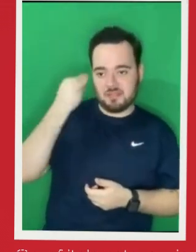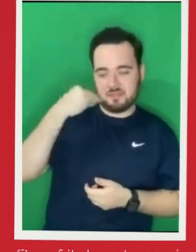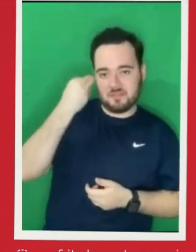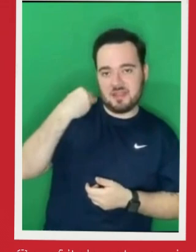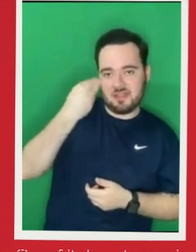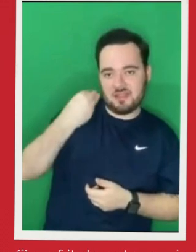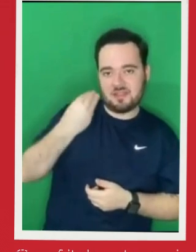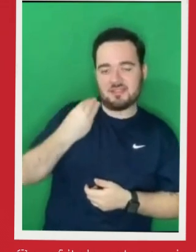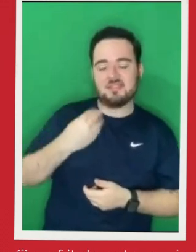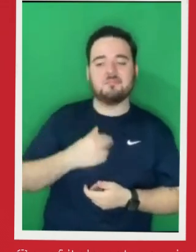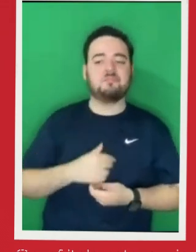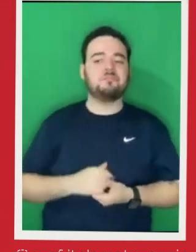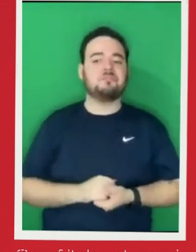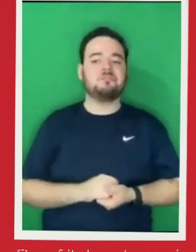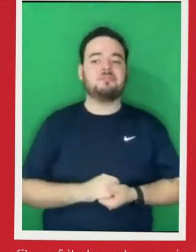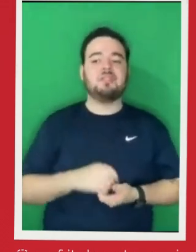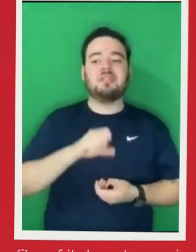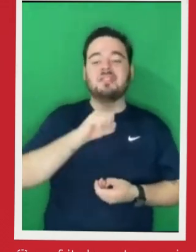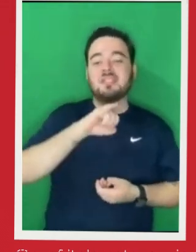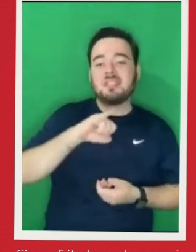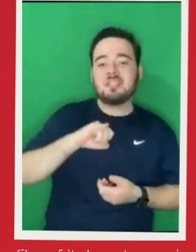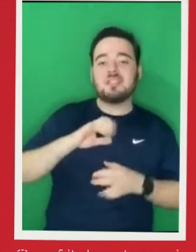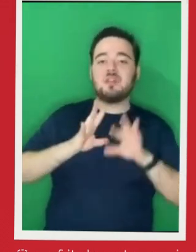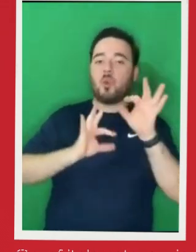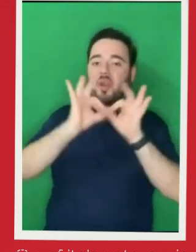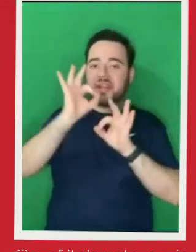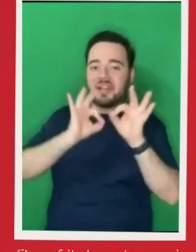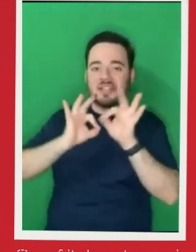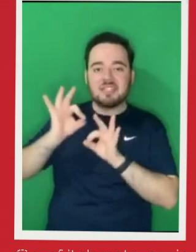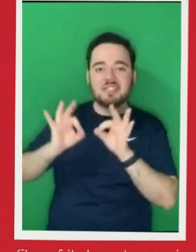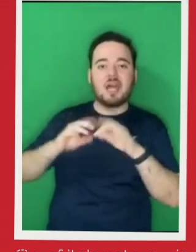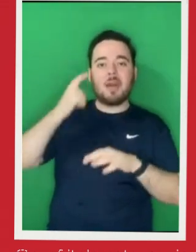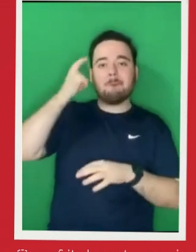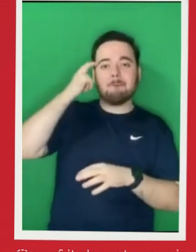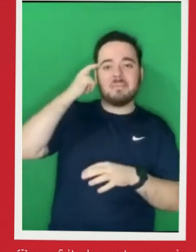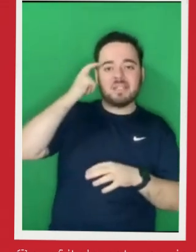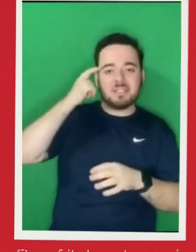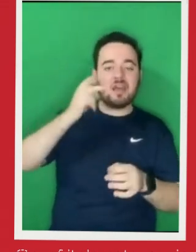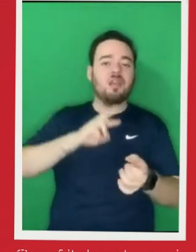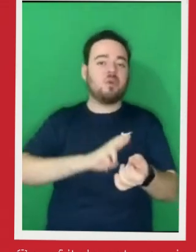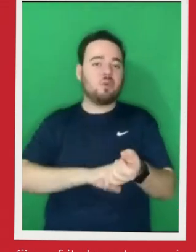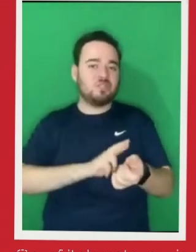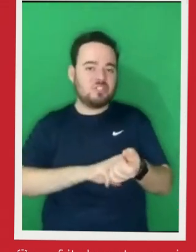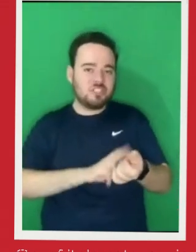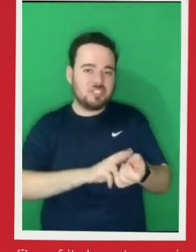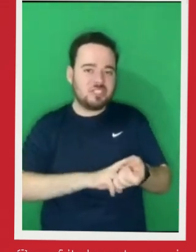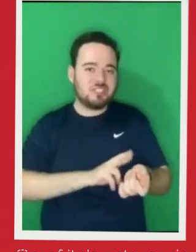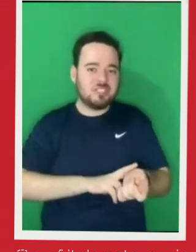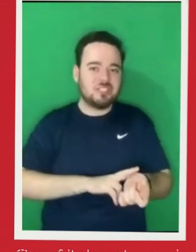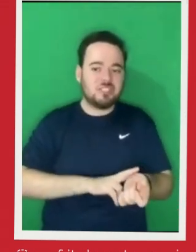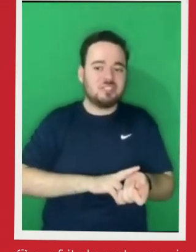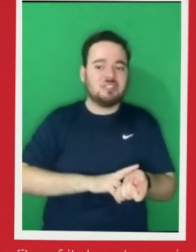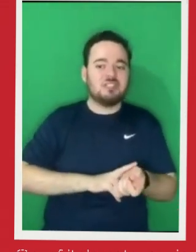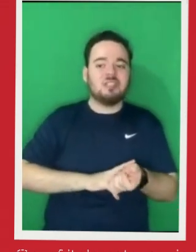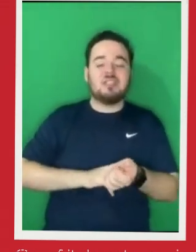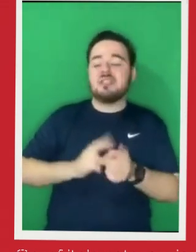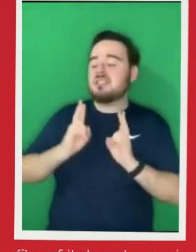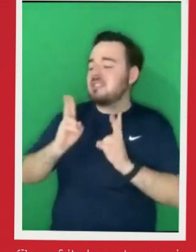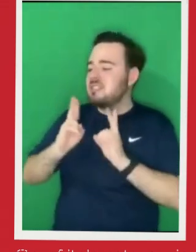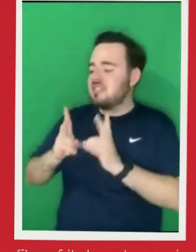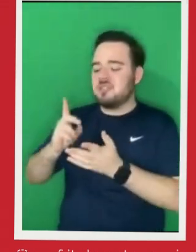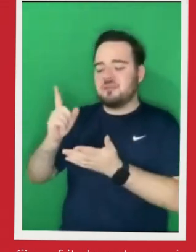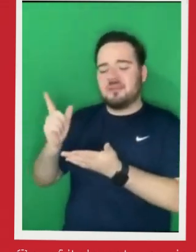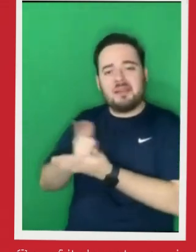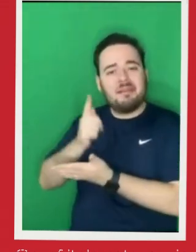Quase como um testemunho. Se eu não me organizo, se eu não penso na minha rotina, eu tô o tempo inteiro lendo ficção, tô o tempo inteiro